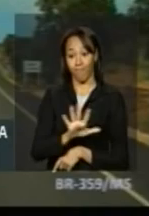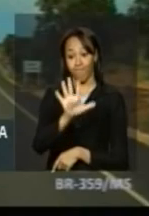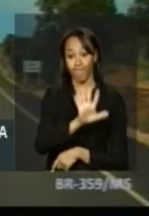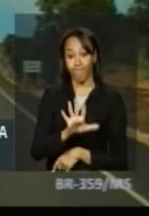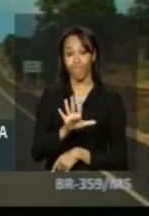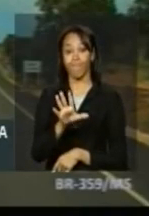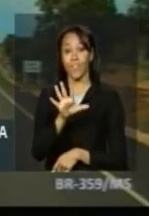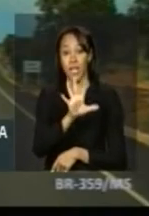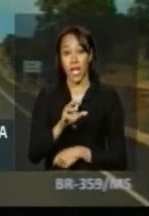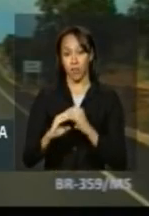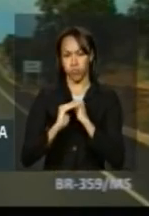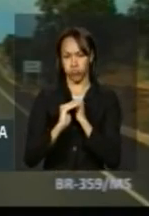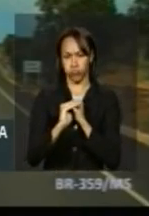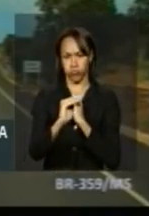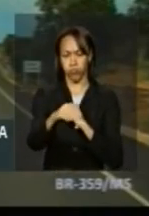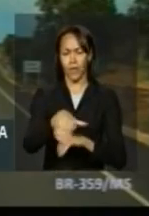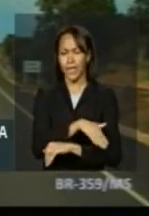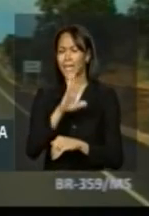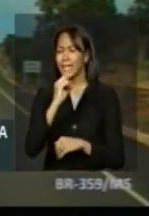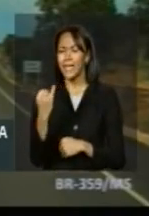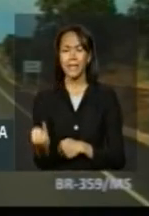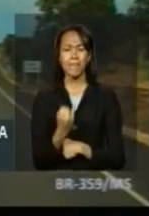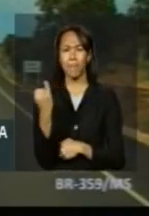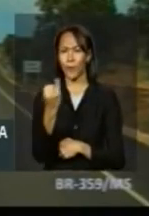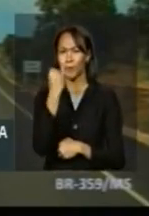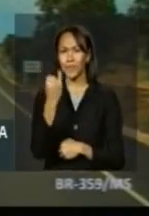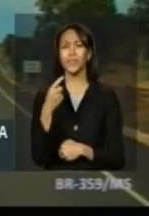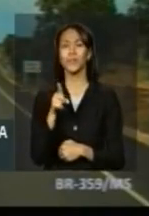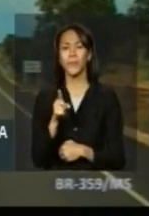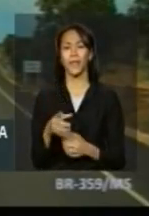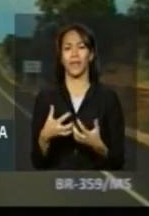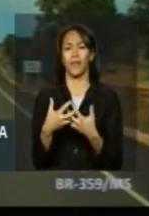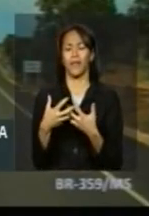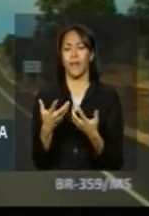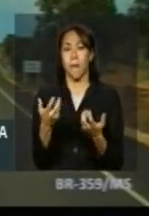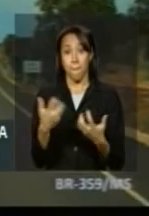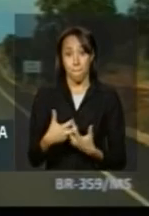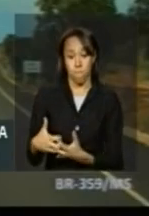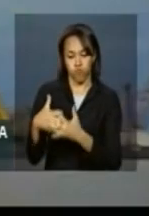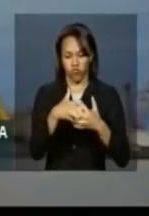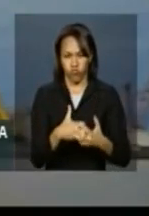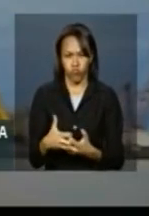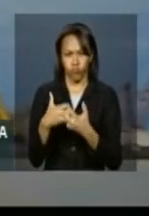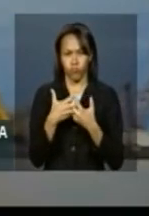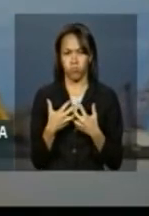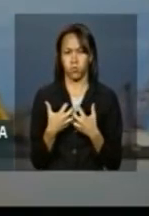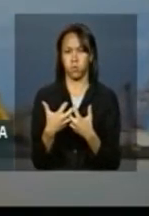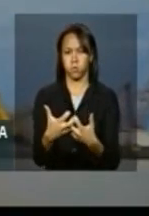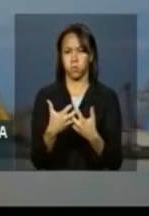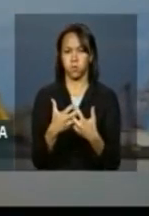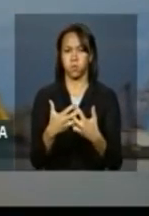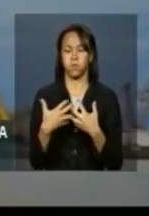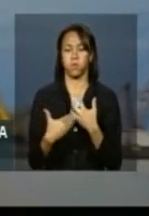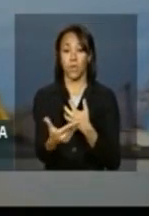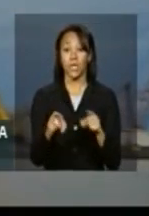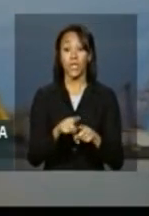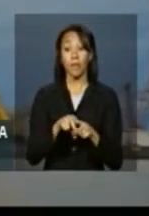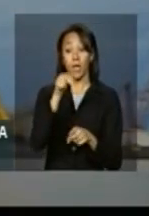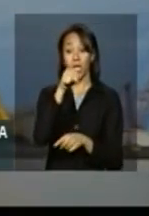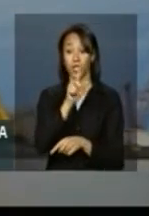e da 359, fundamentais para o escoamento da produção agrícola e mineral dessa região, e no